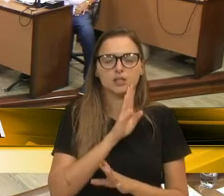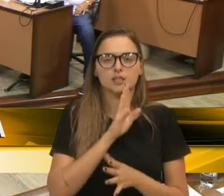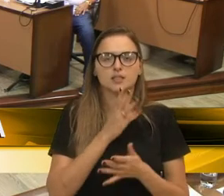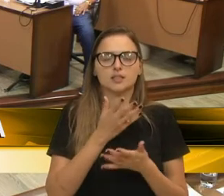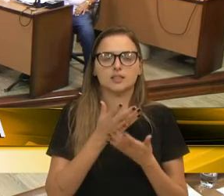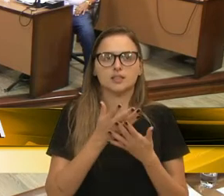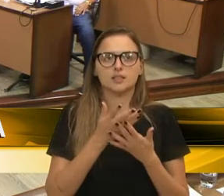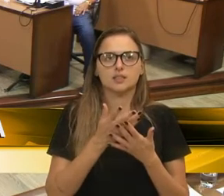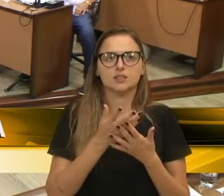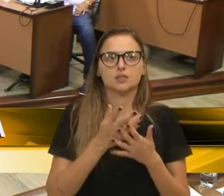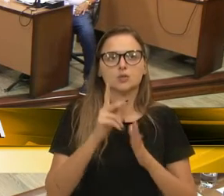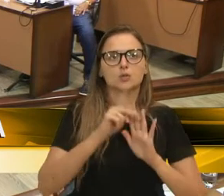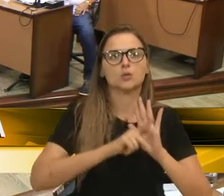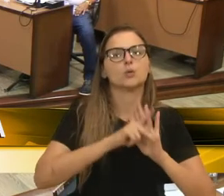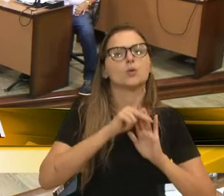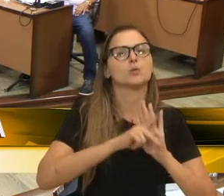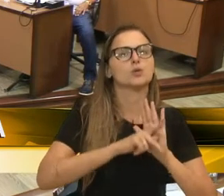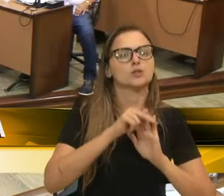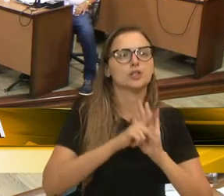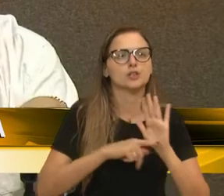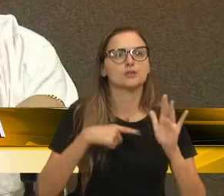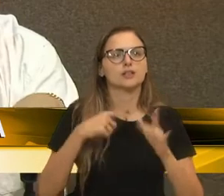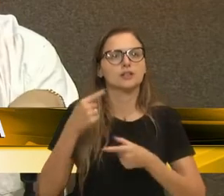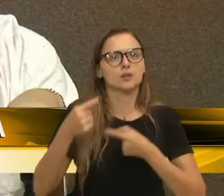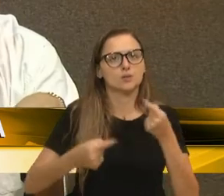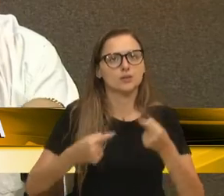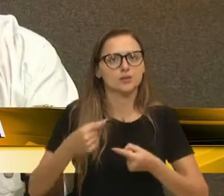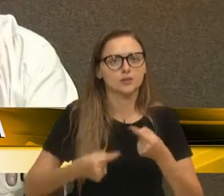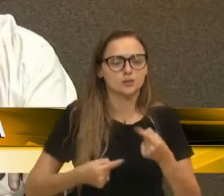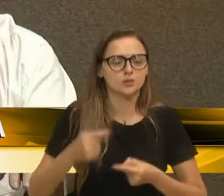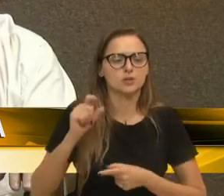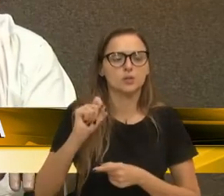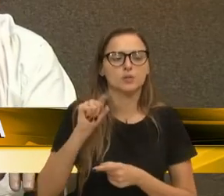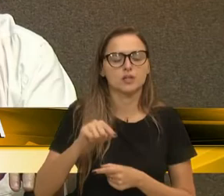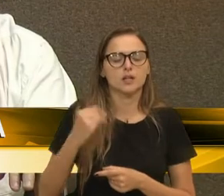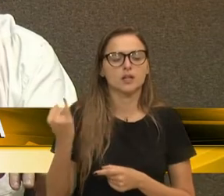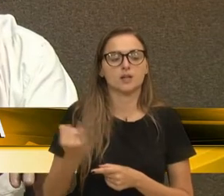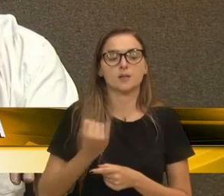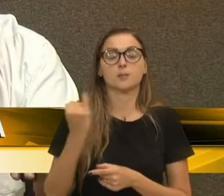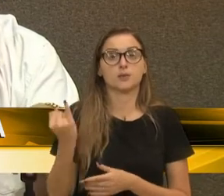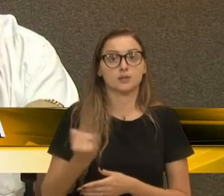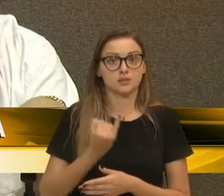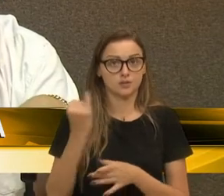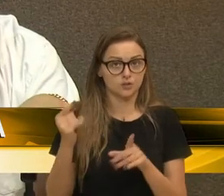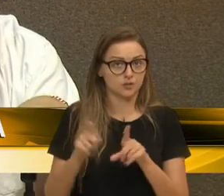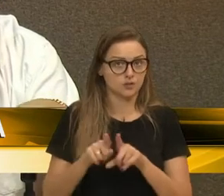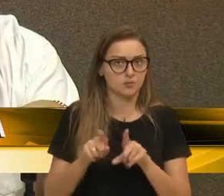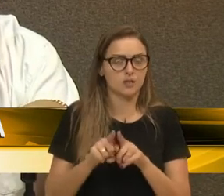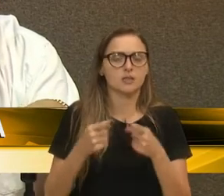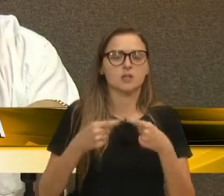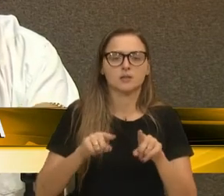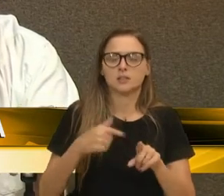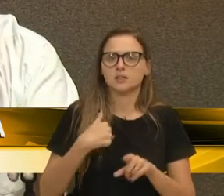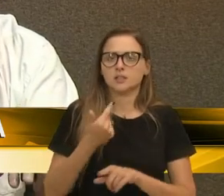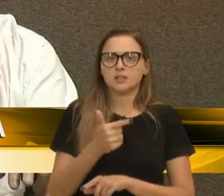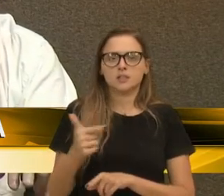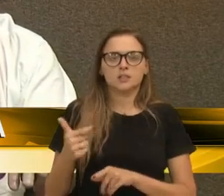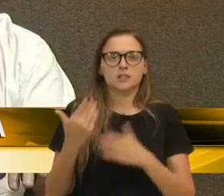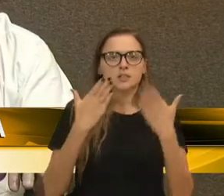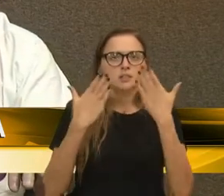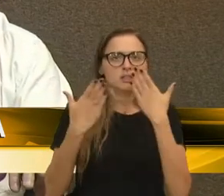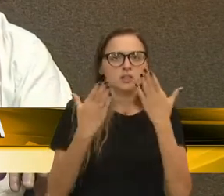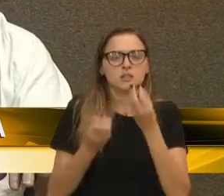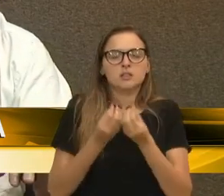o projeto vai gerar toda uma discussão, e isso é importante, é bom, né? mas eu não tenho dúvida nenhuma, como ele mexe